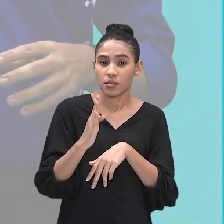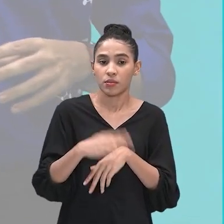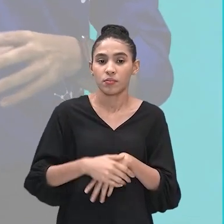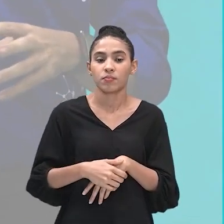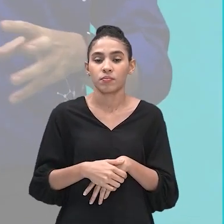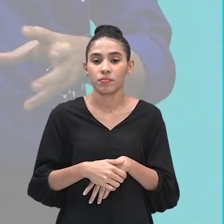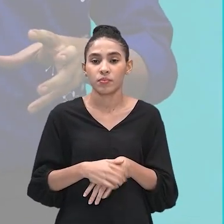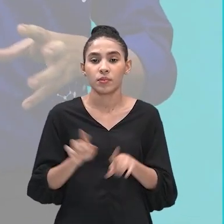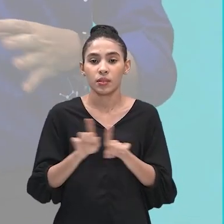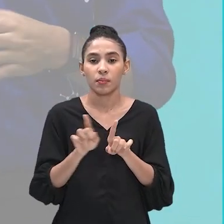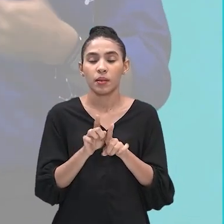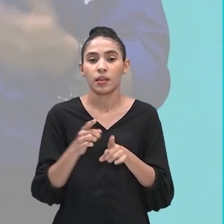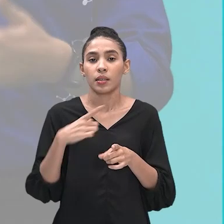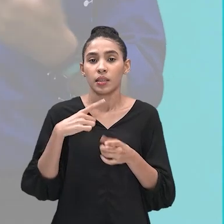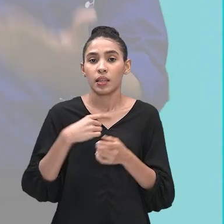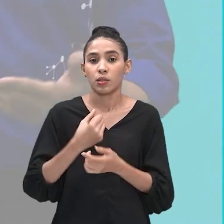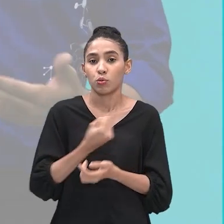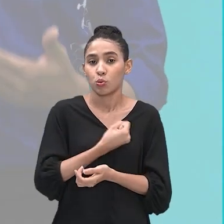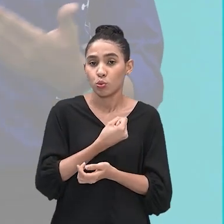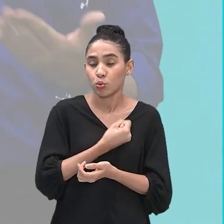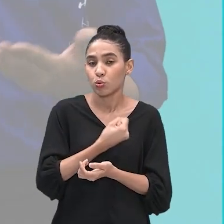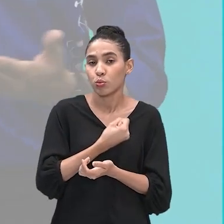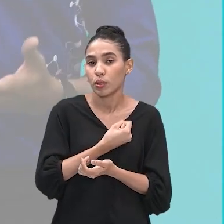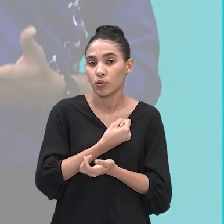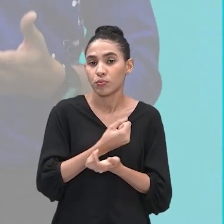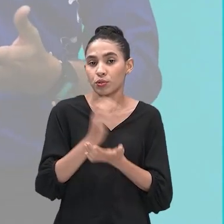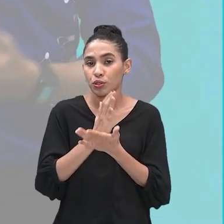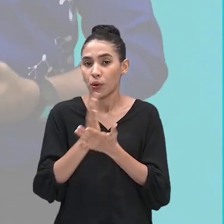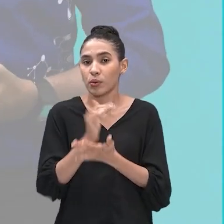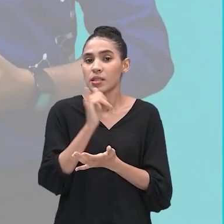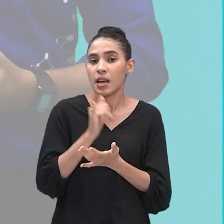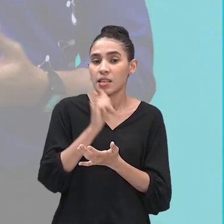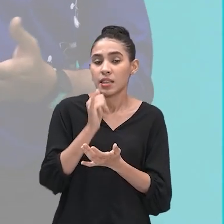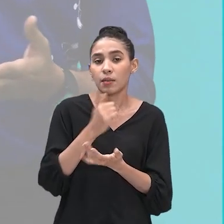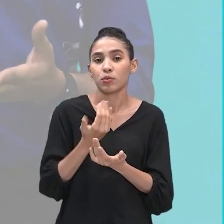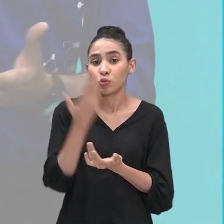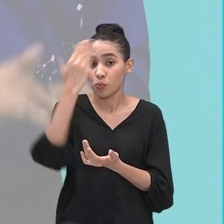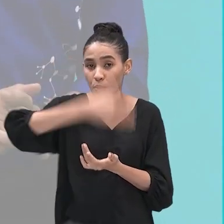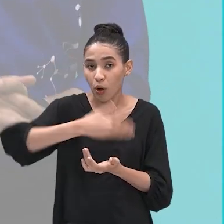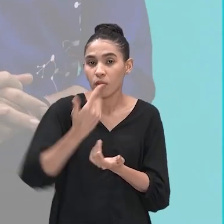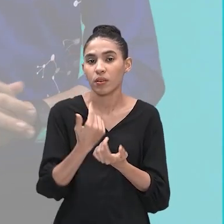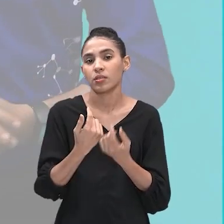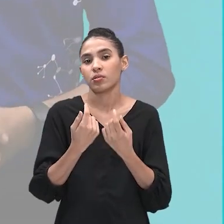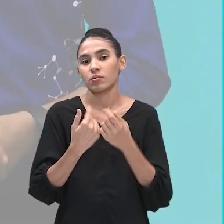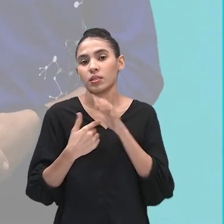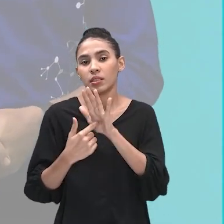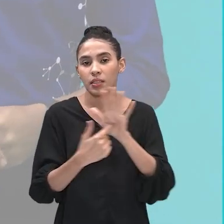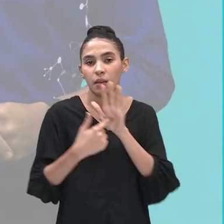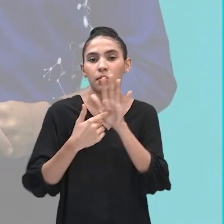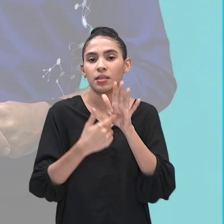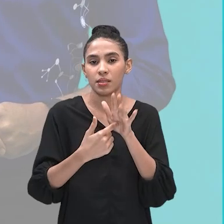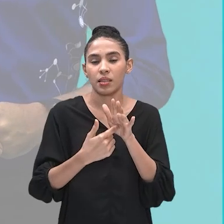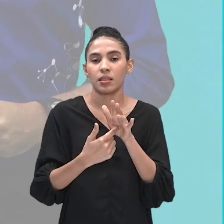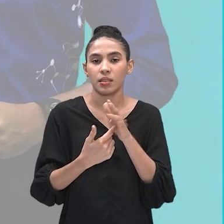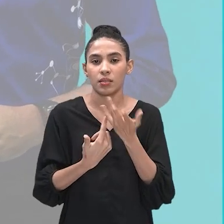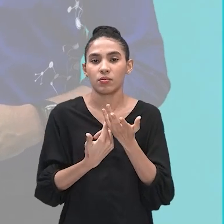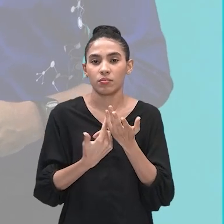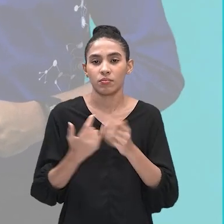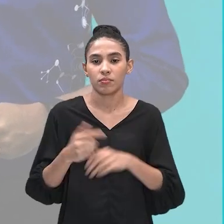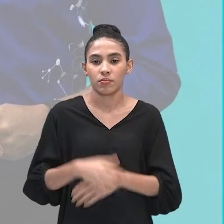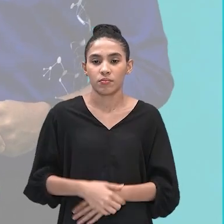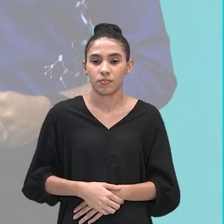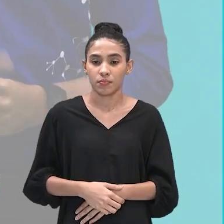tirada aí na enumeração de alguns exemplos, né, de fatos particulares que mostraram isso para esse nosso